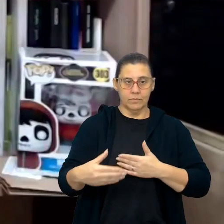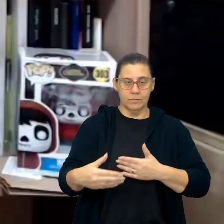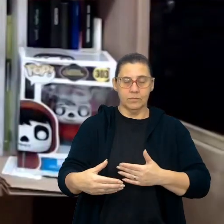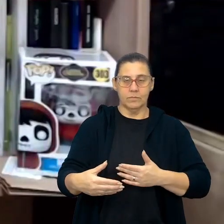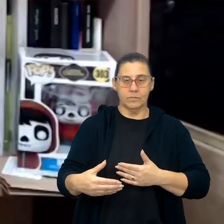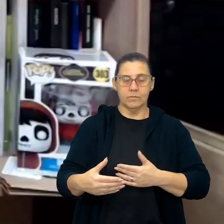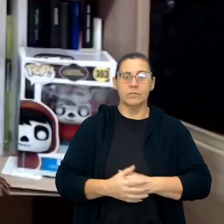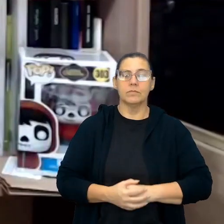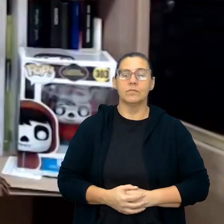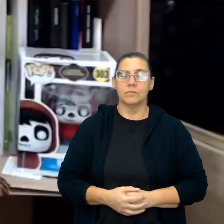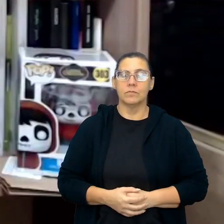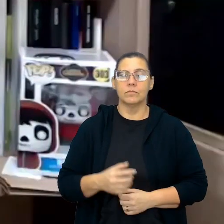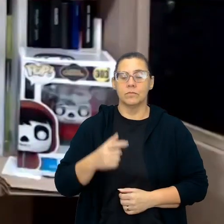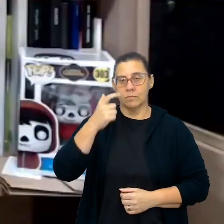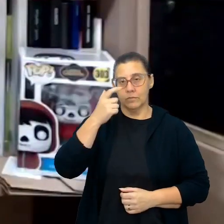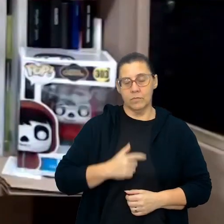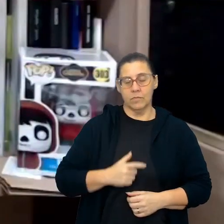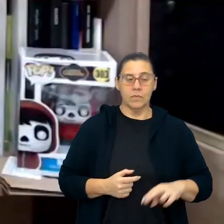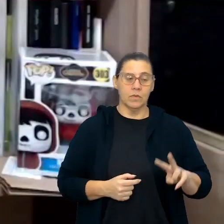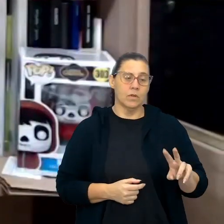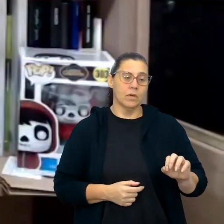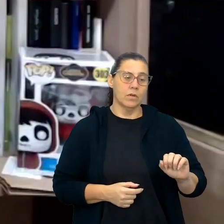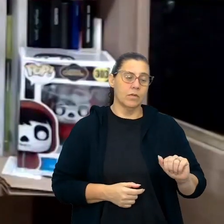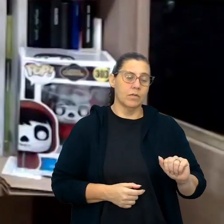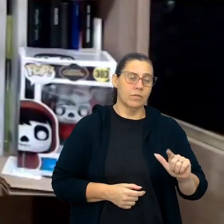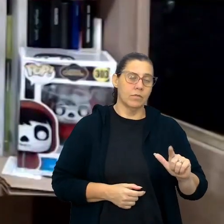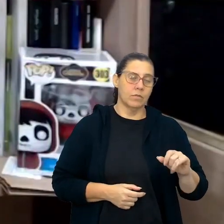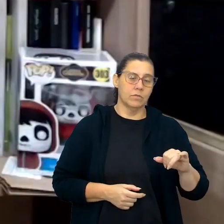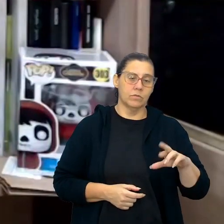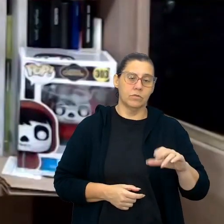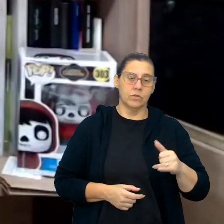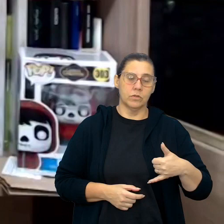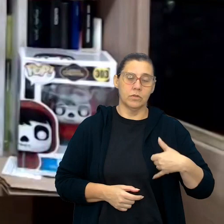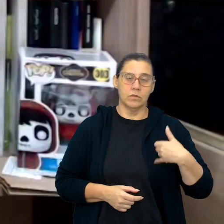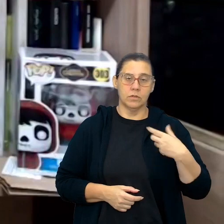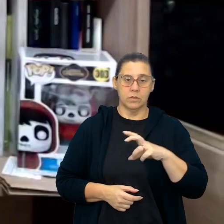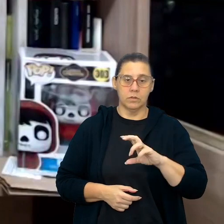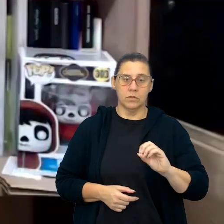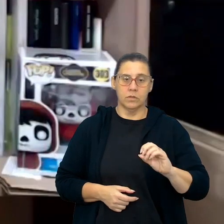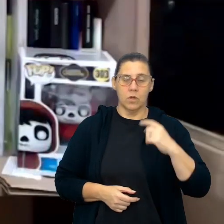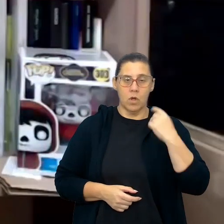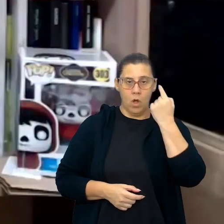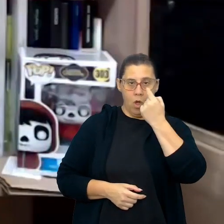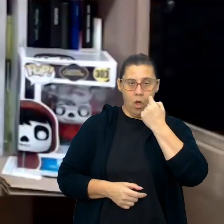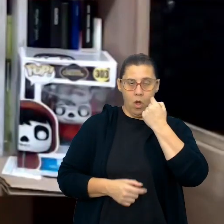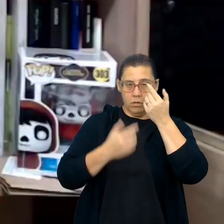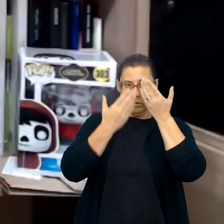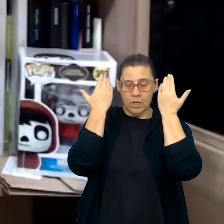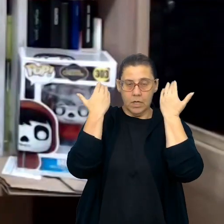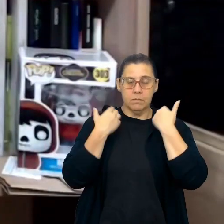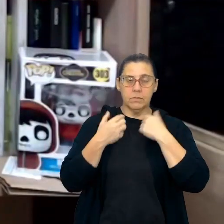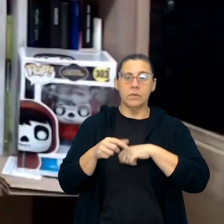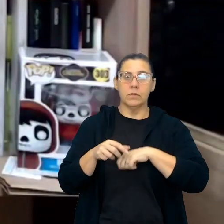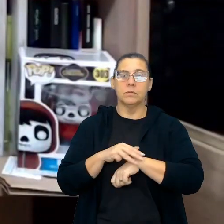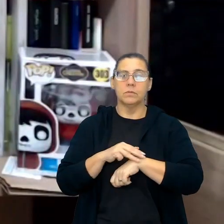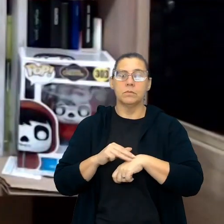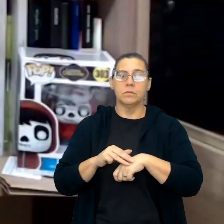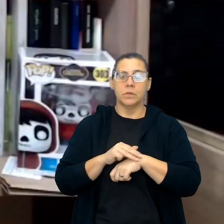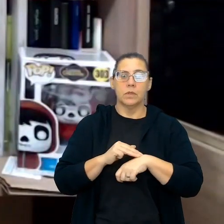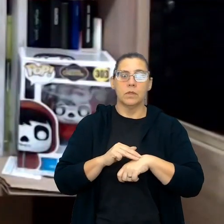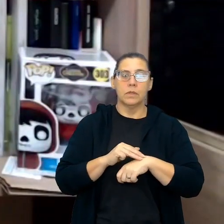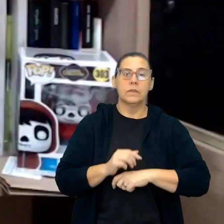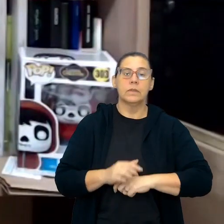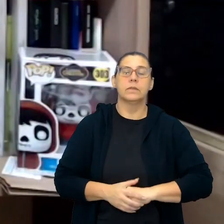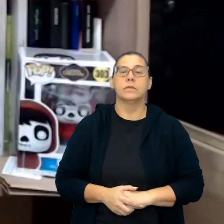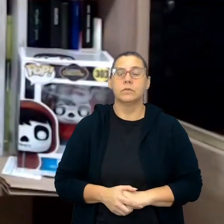formativo. Eu sou o professor Valdir Silva, eu tenho 50 anos, olhos e cabelos castanhos claros, cabelo bem